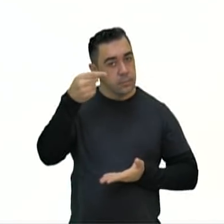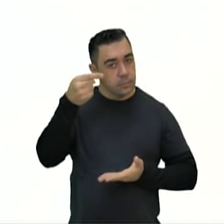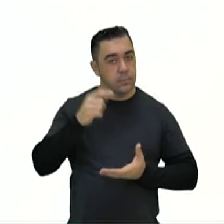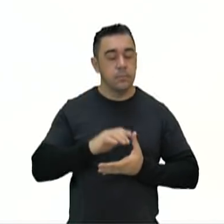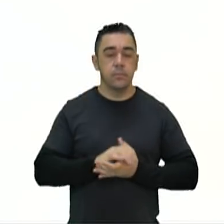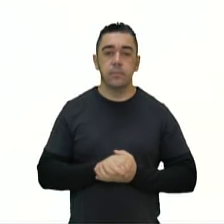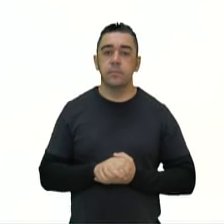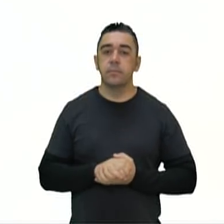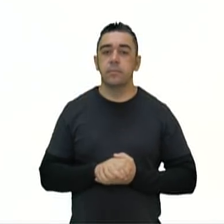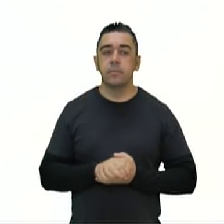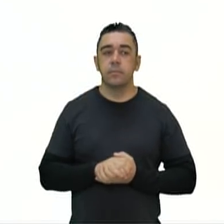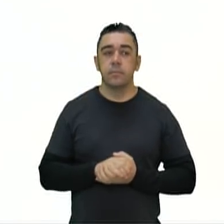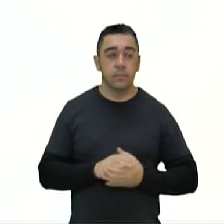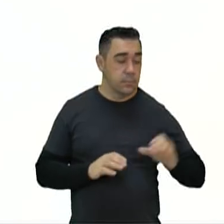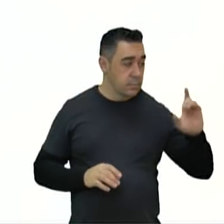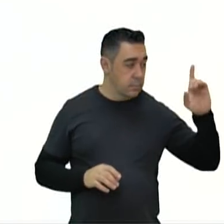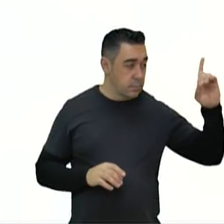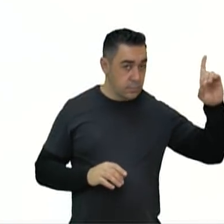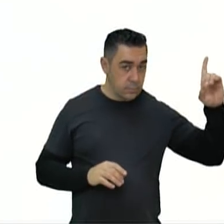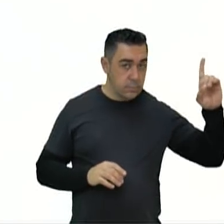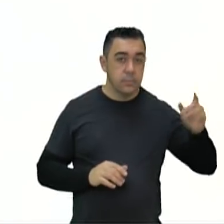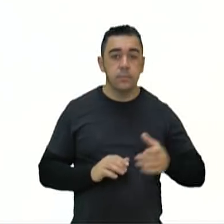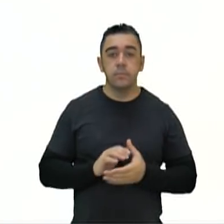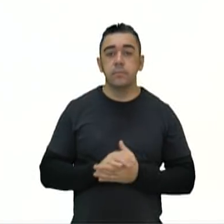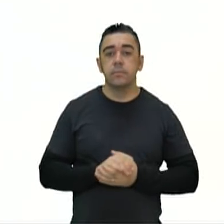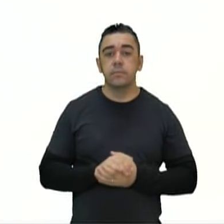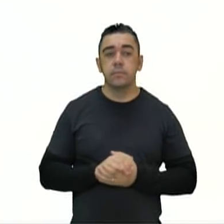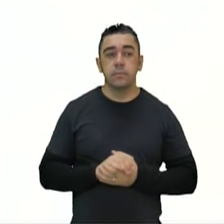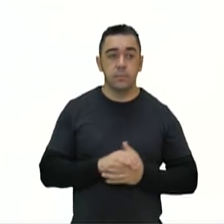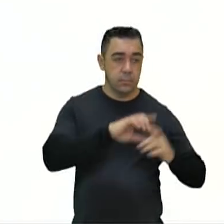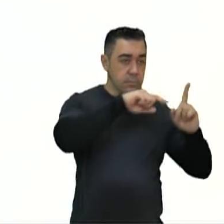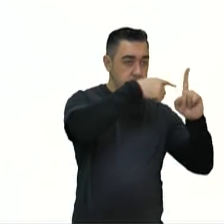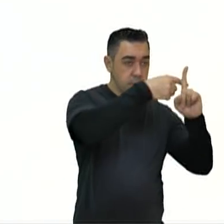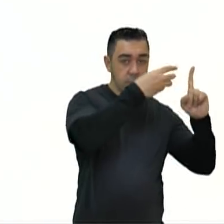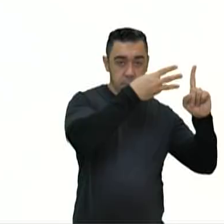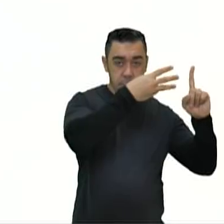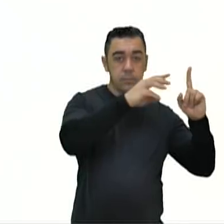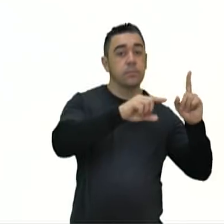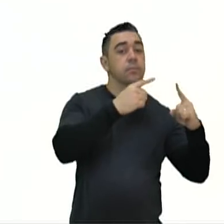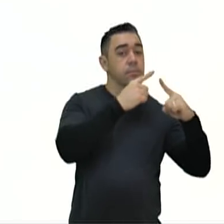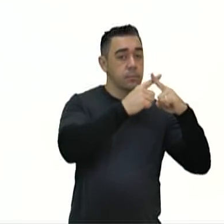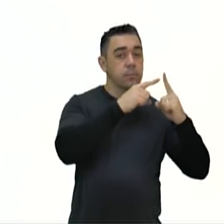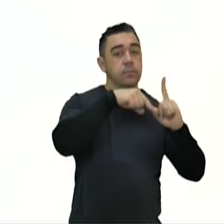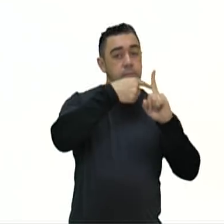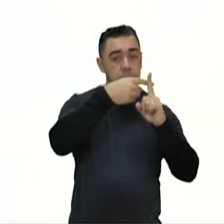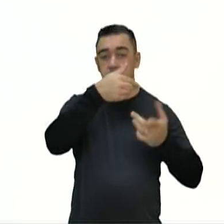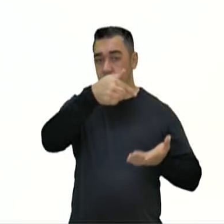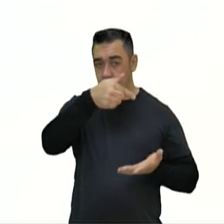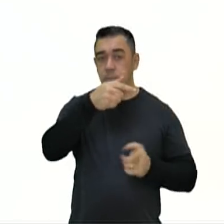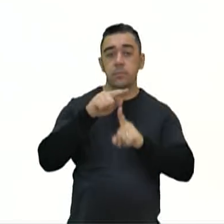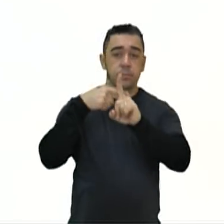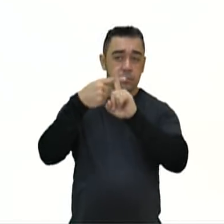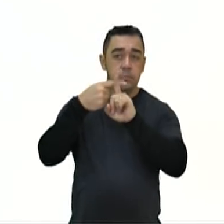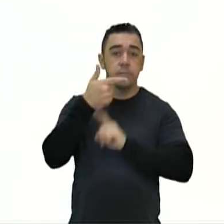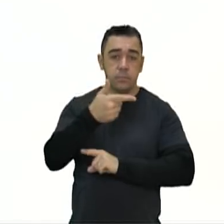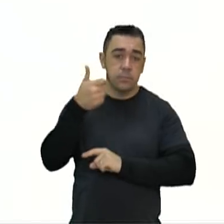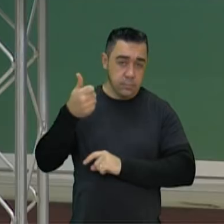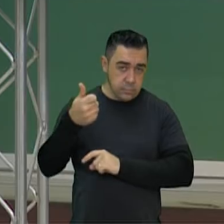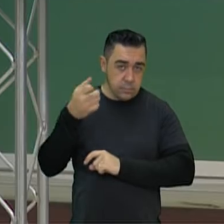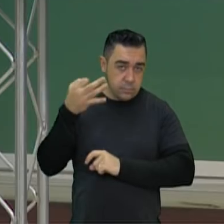negativo. Letra D, mais 3 multiplicado por mais 7 dá mais